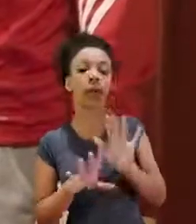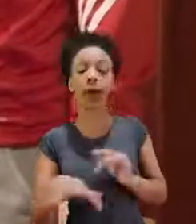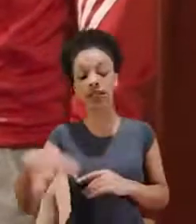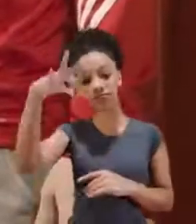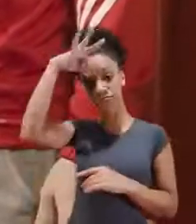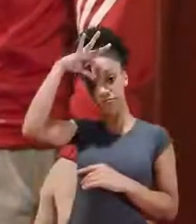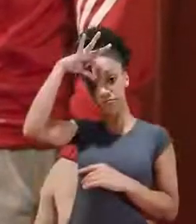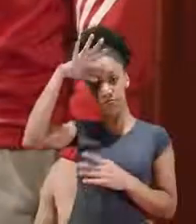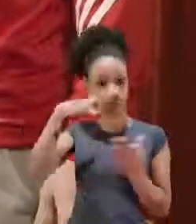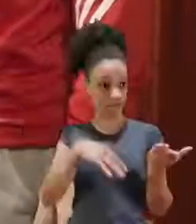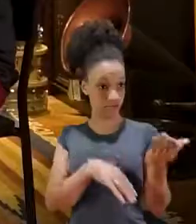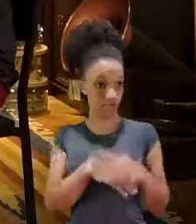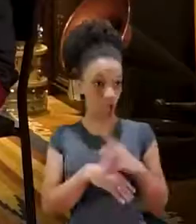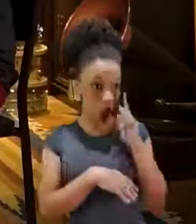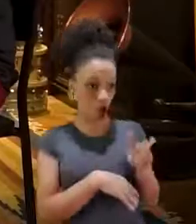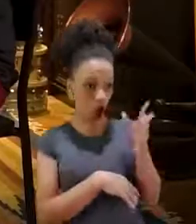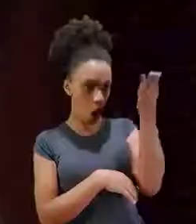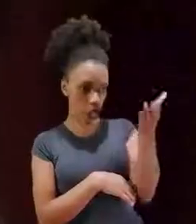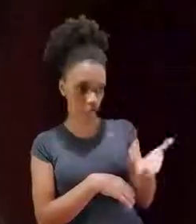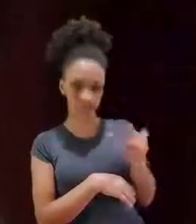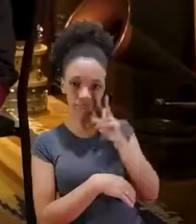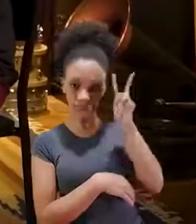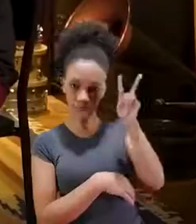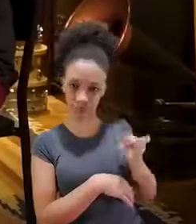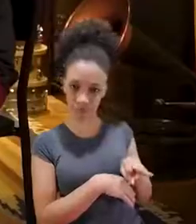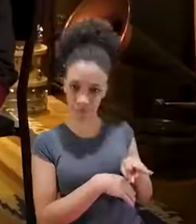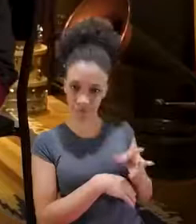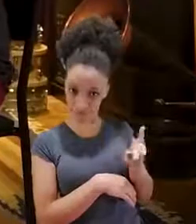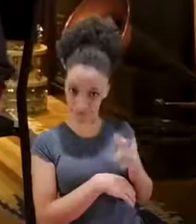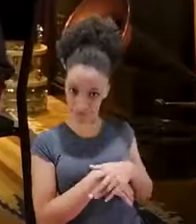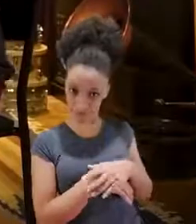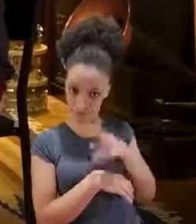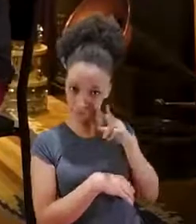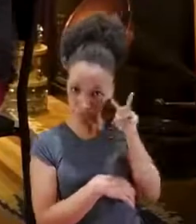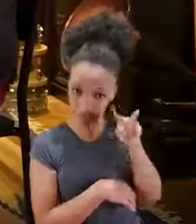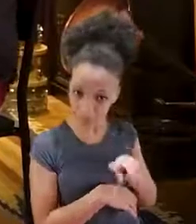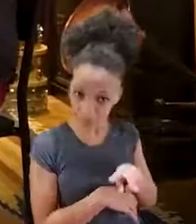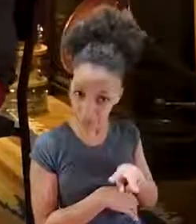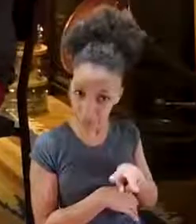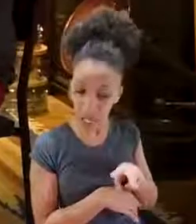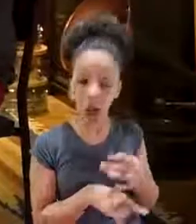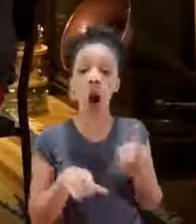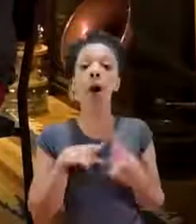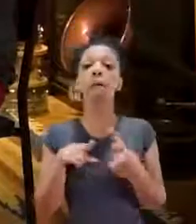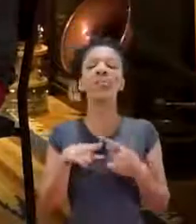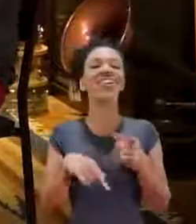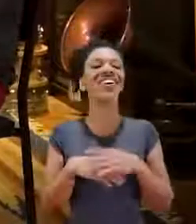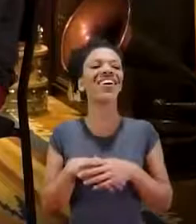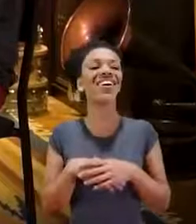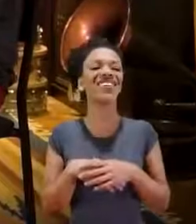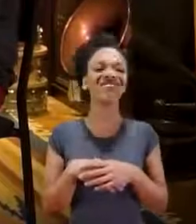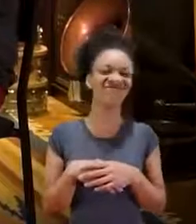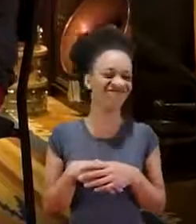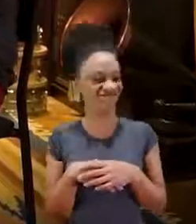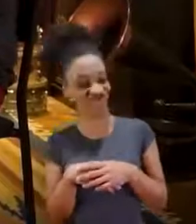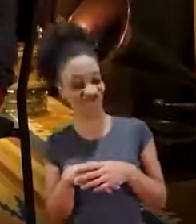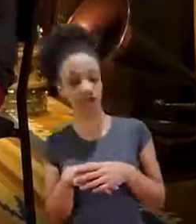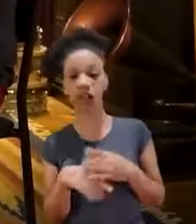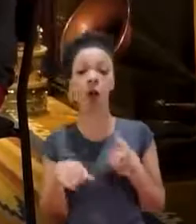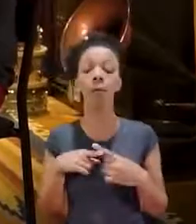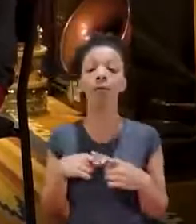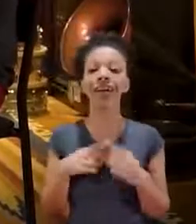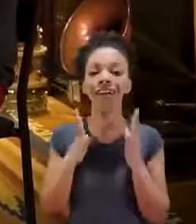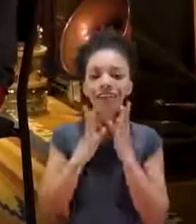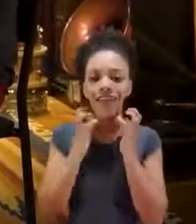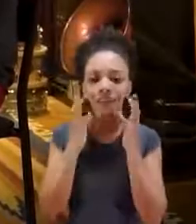ele tem uma aqui você come olha para ele e não não não porque porque ele não me atrai em todo o resto